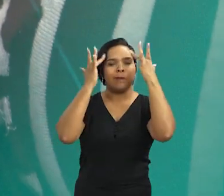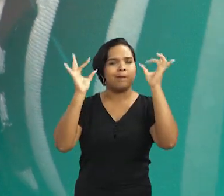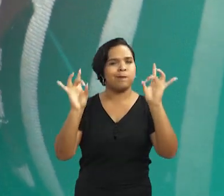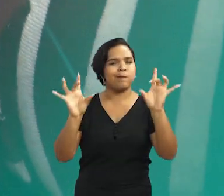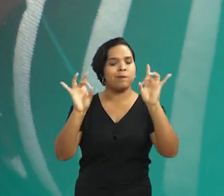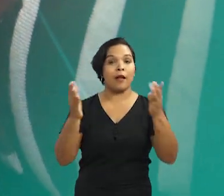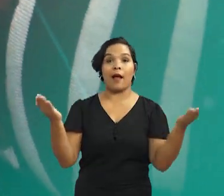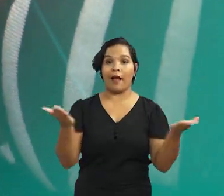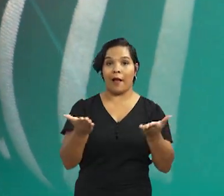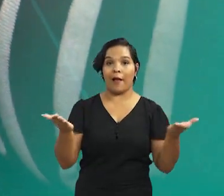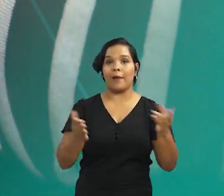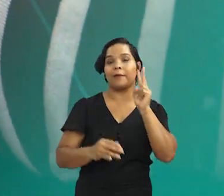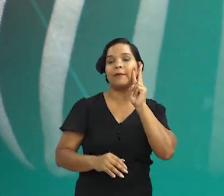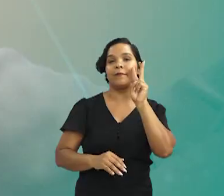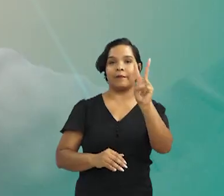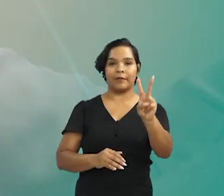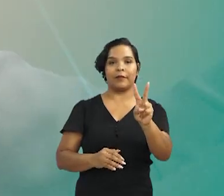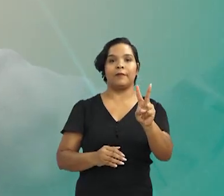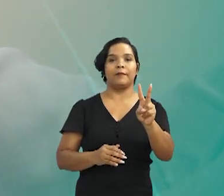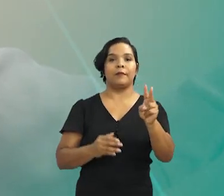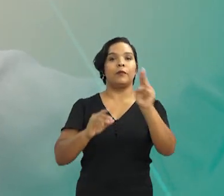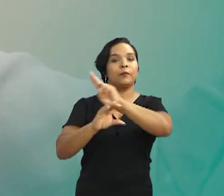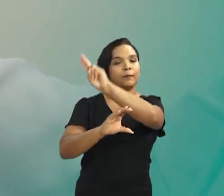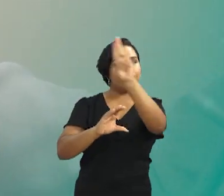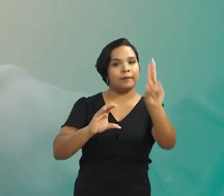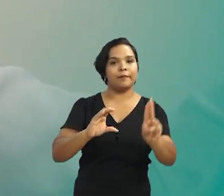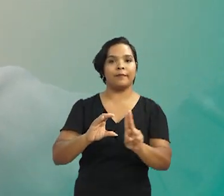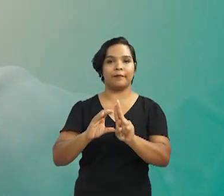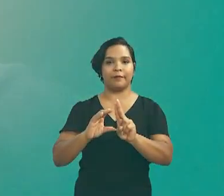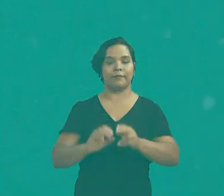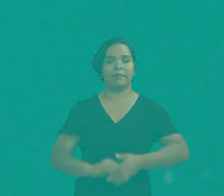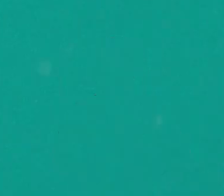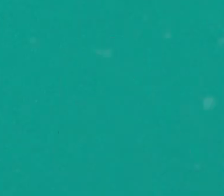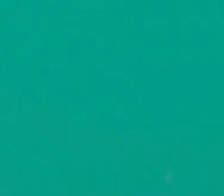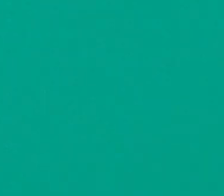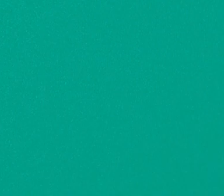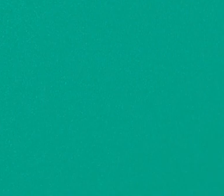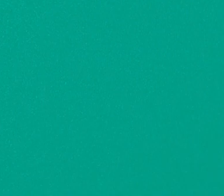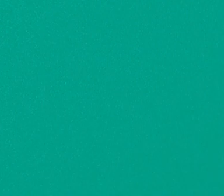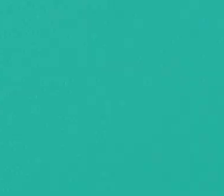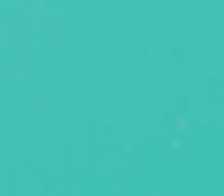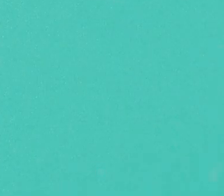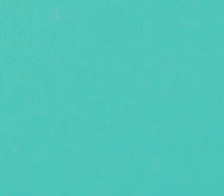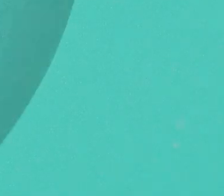enxaqueca. Tudo isso você confere a partir de agora no Universiência.